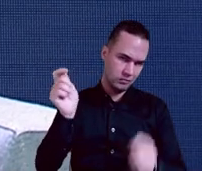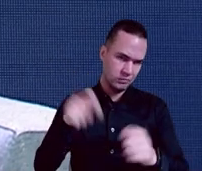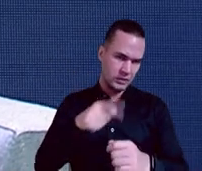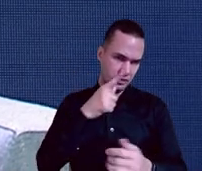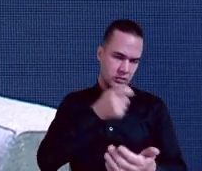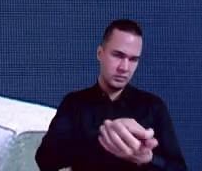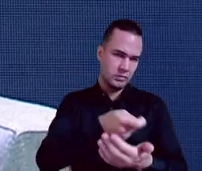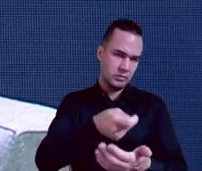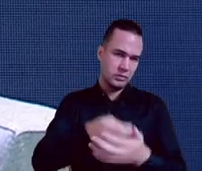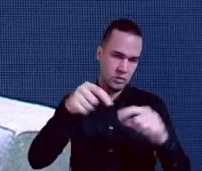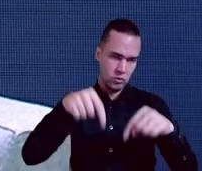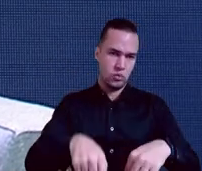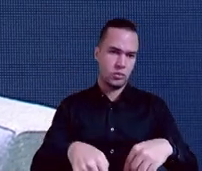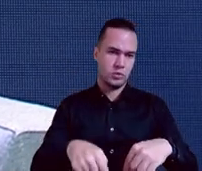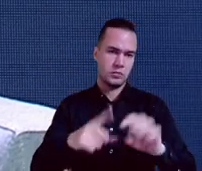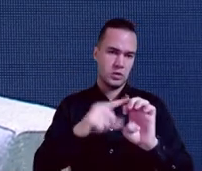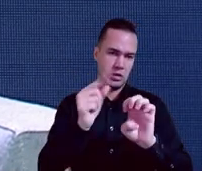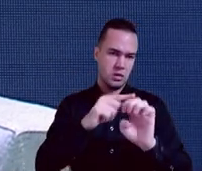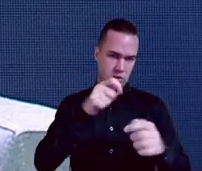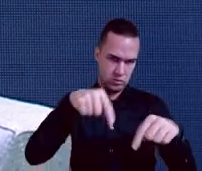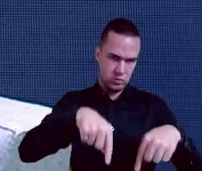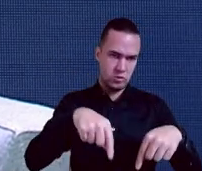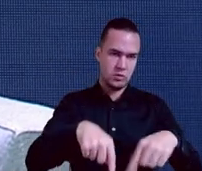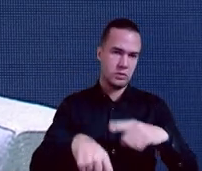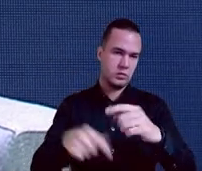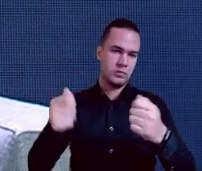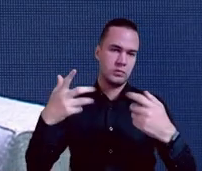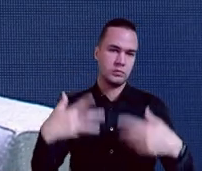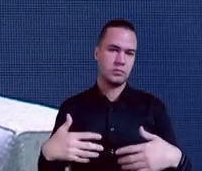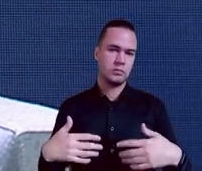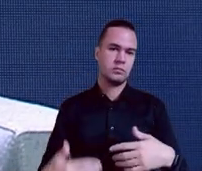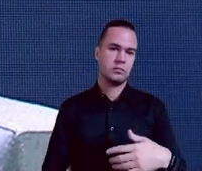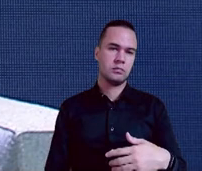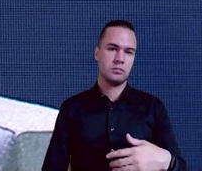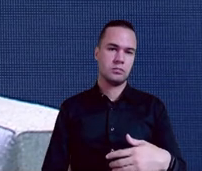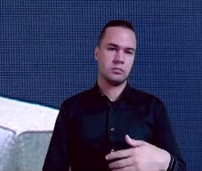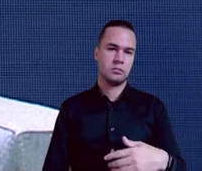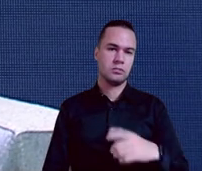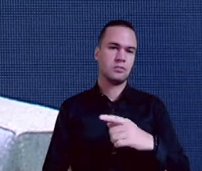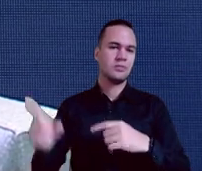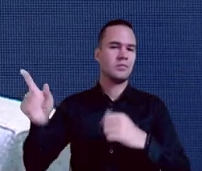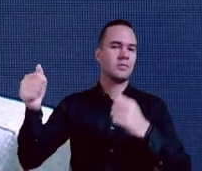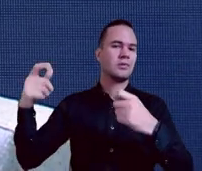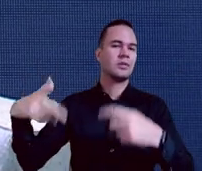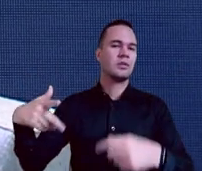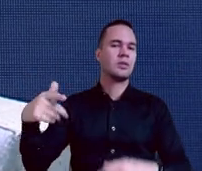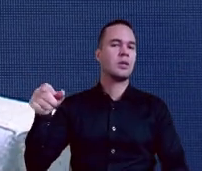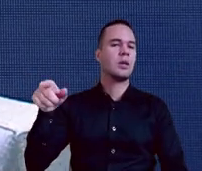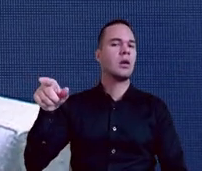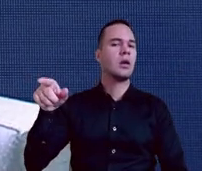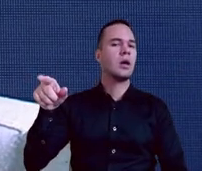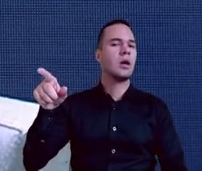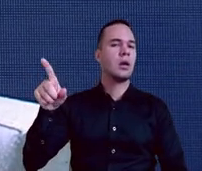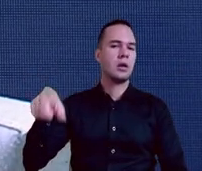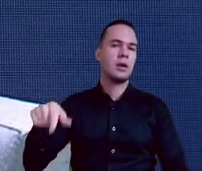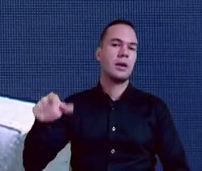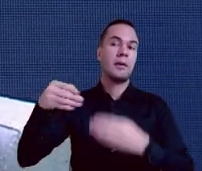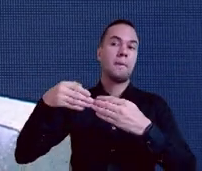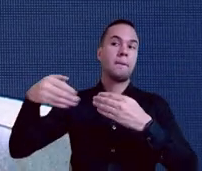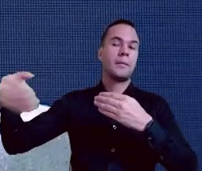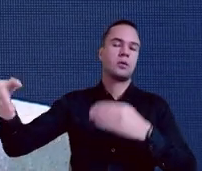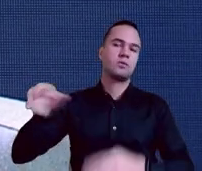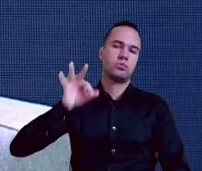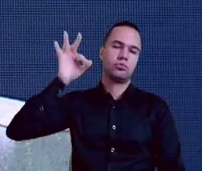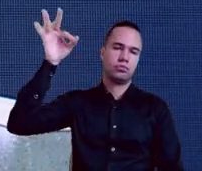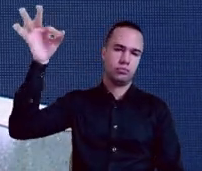acho que seja o ponto que você tá colocando é como a Carol colocou é um negócio muito longo prazo acho que o